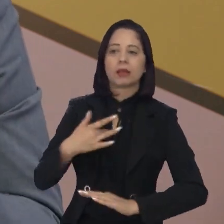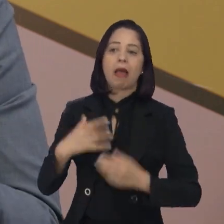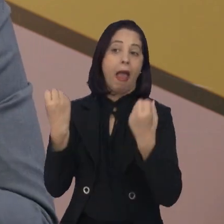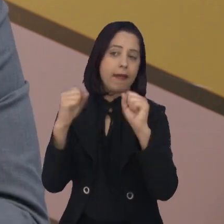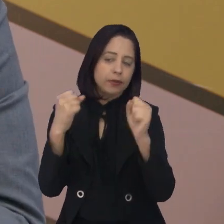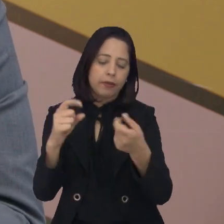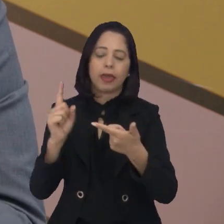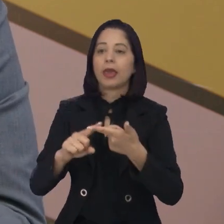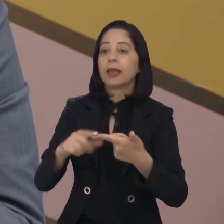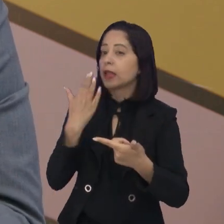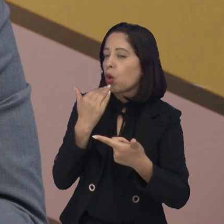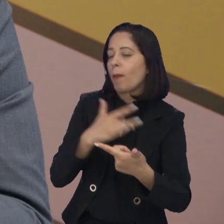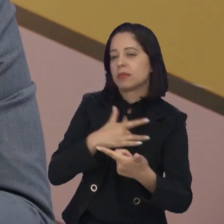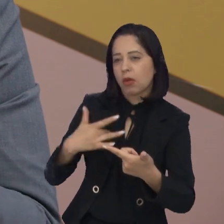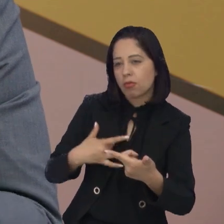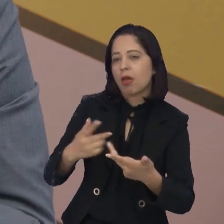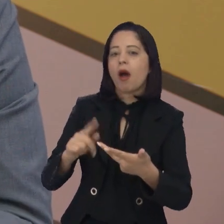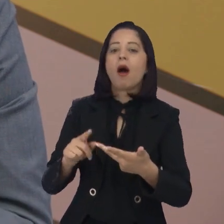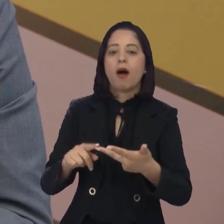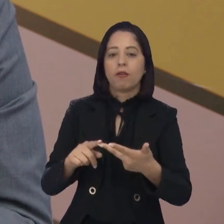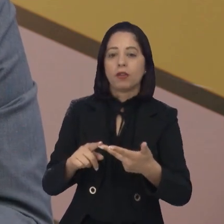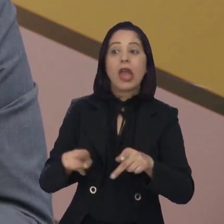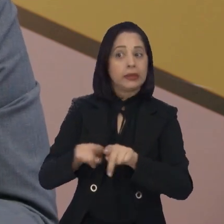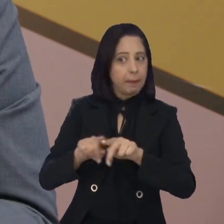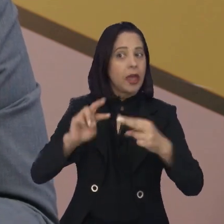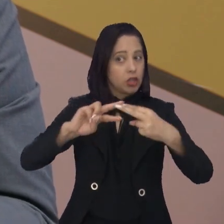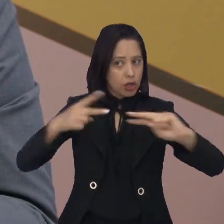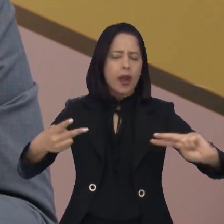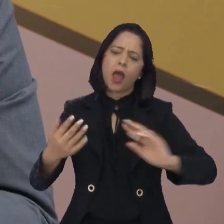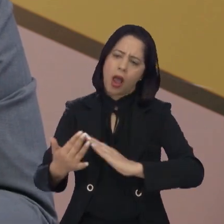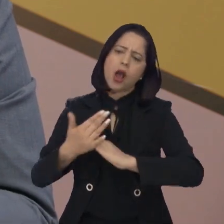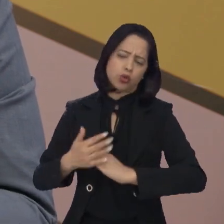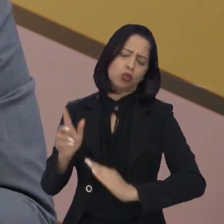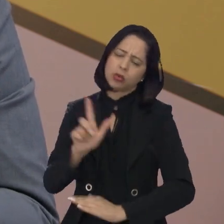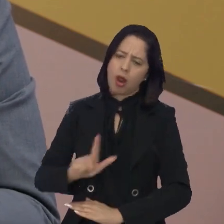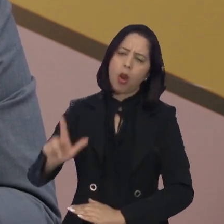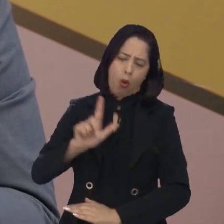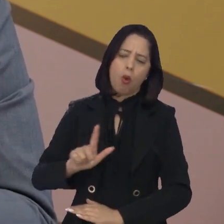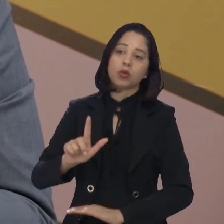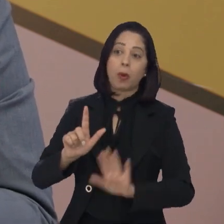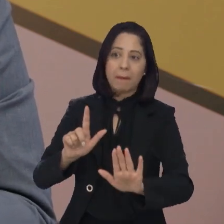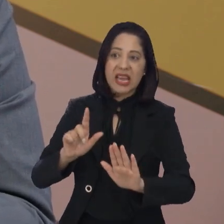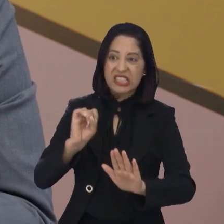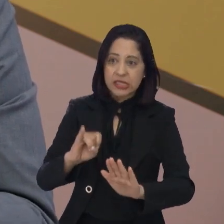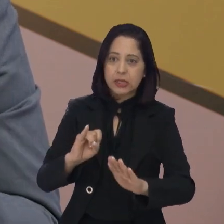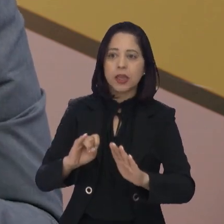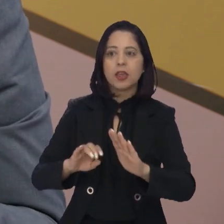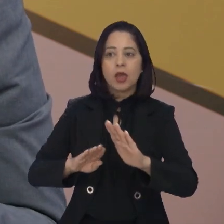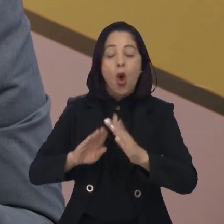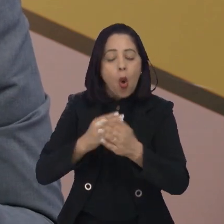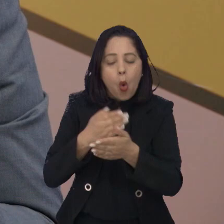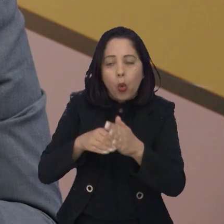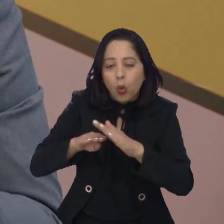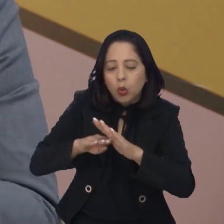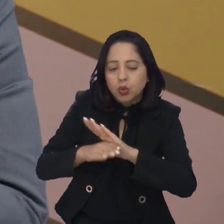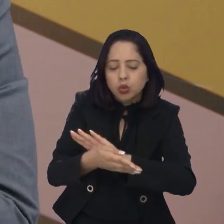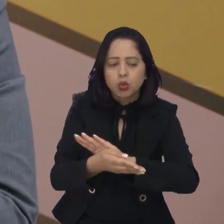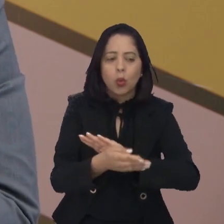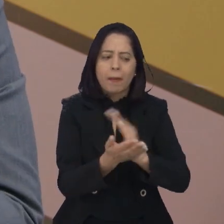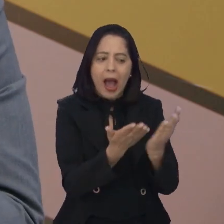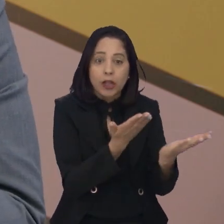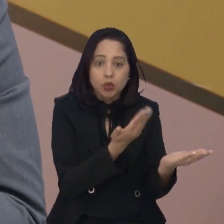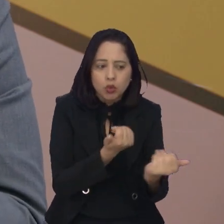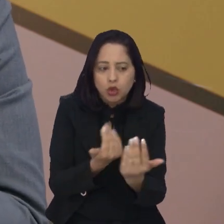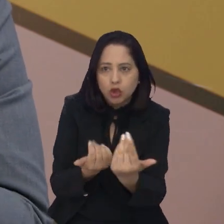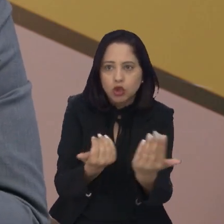física, com relação à alimentação. A genética conta também, claro. Mas os hábitos que você pode estar criando desde jovem e